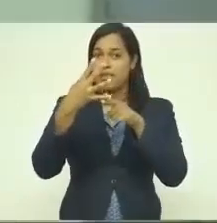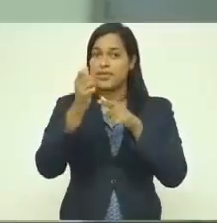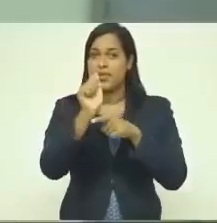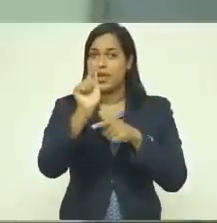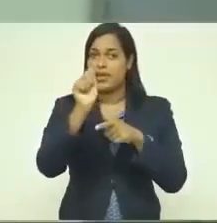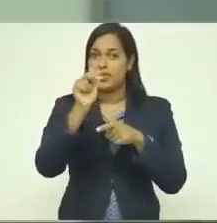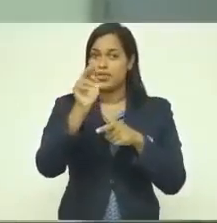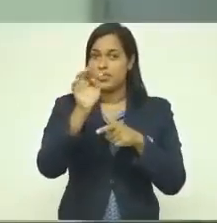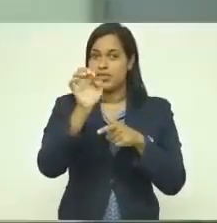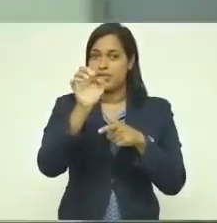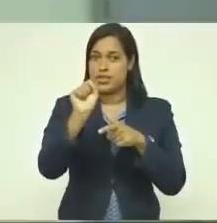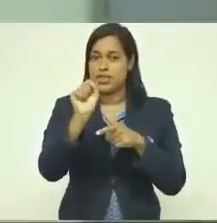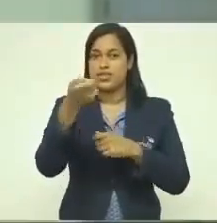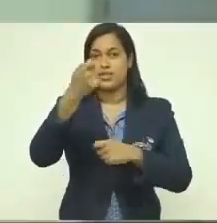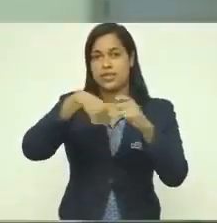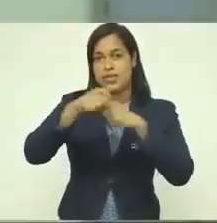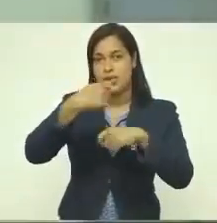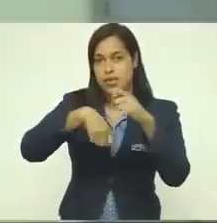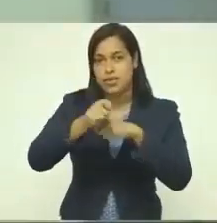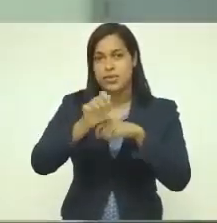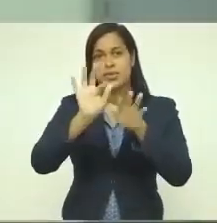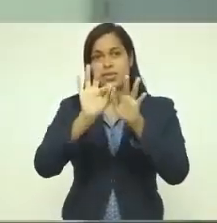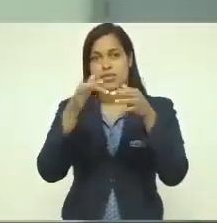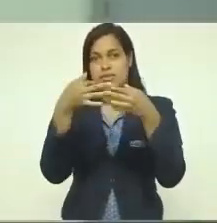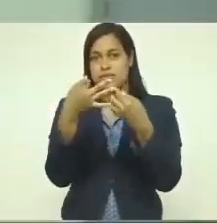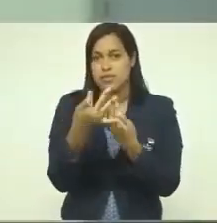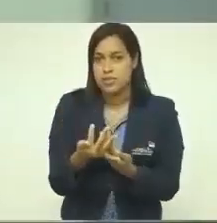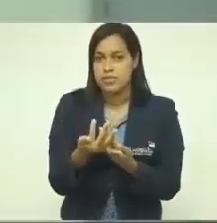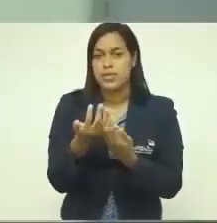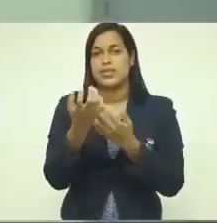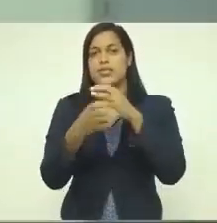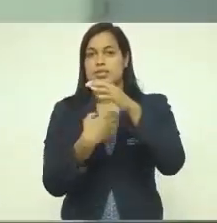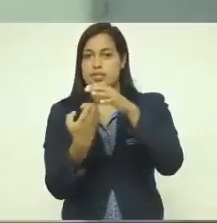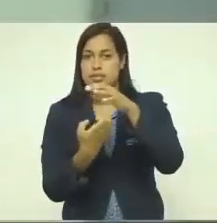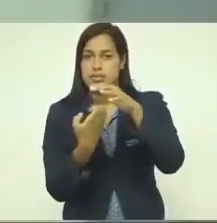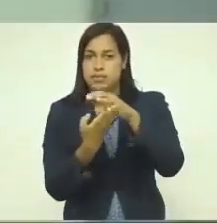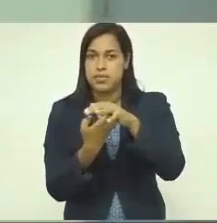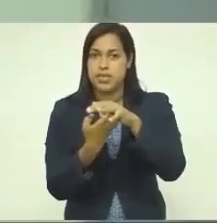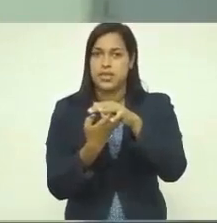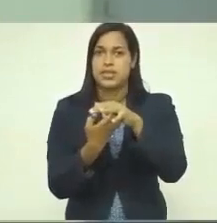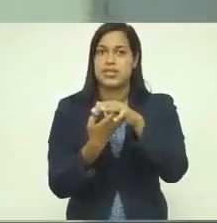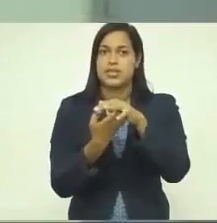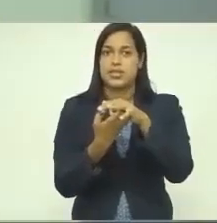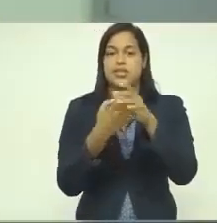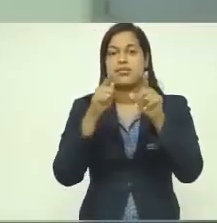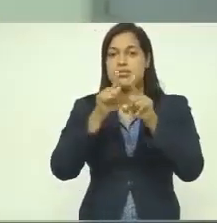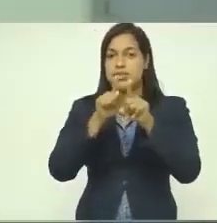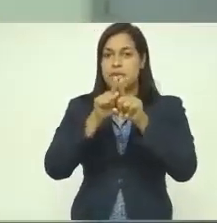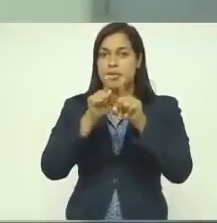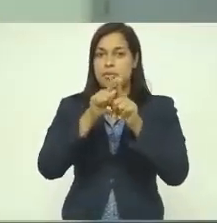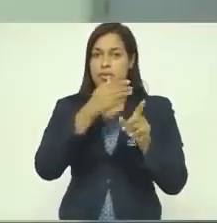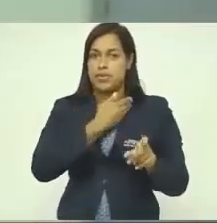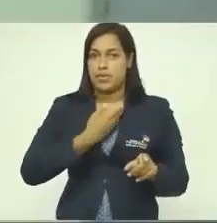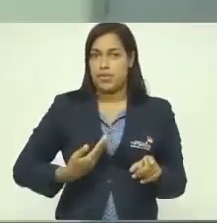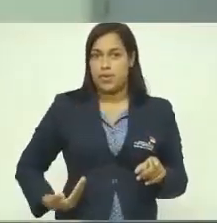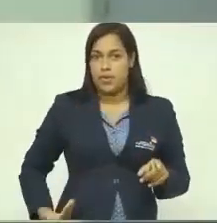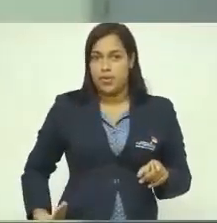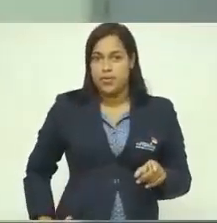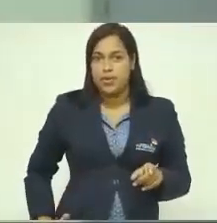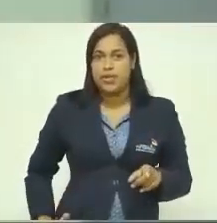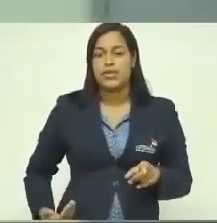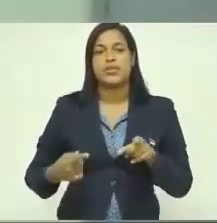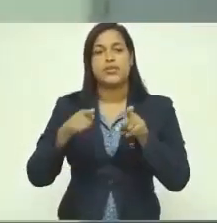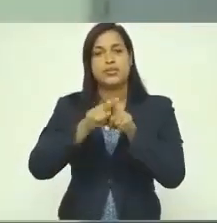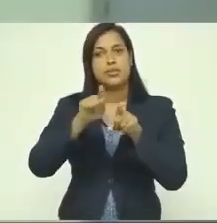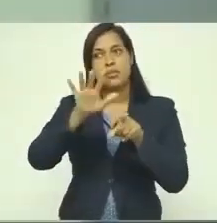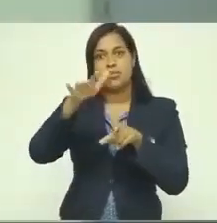econômicos. É falar das famílias, é falar das empresas, é falar do governo e, finalmente, é falar